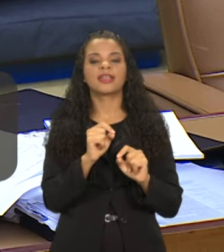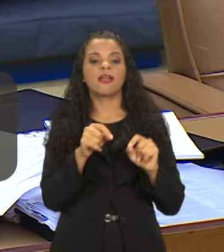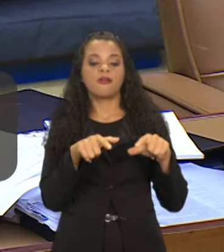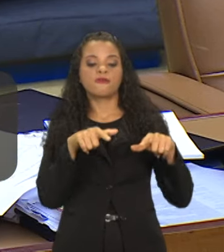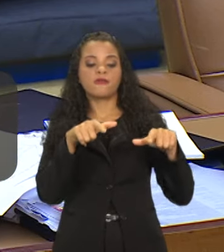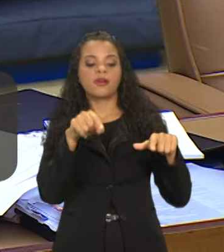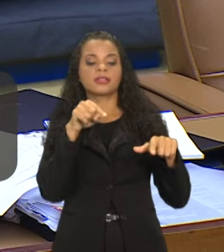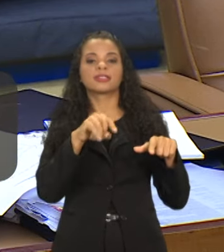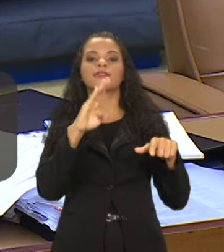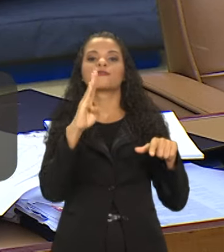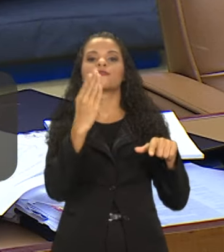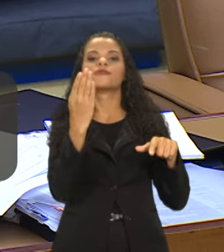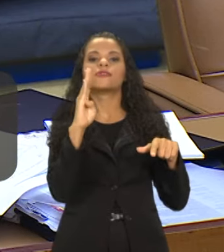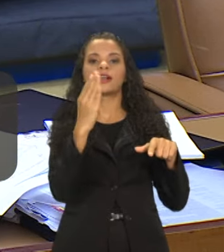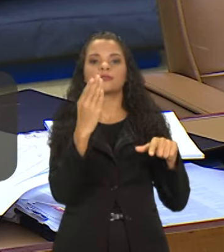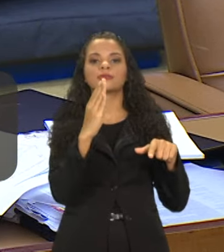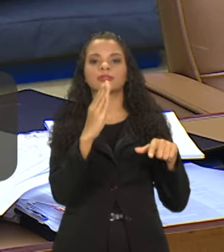vacinação.